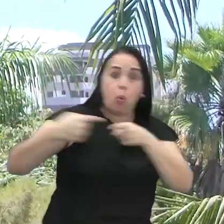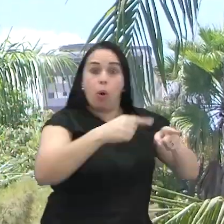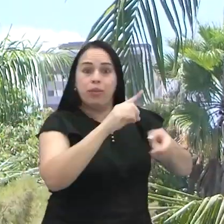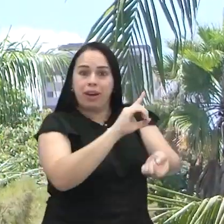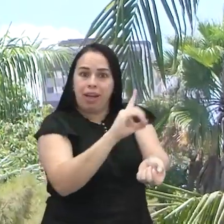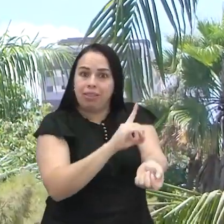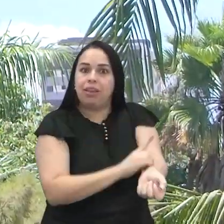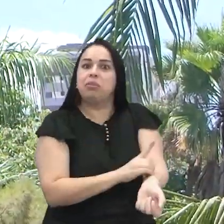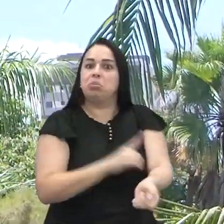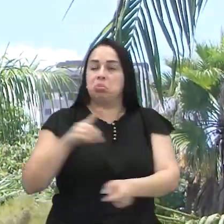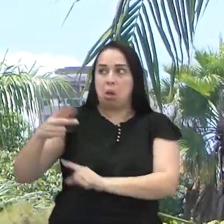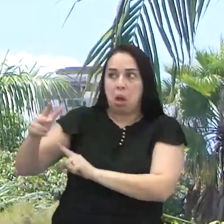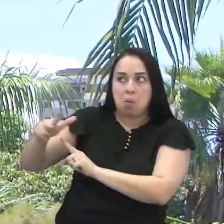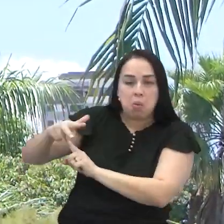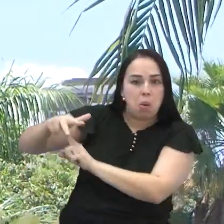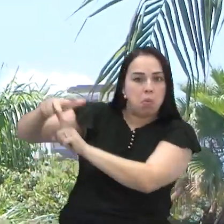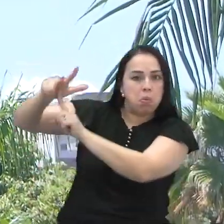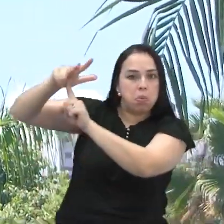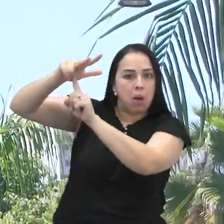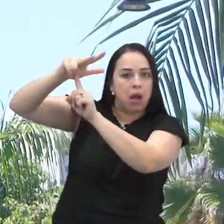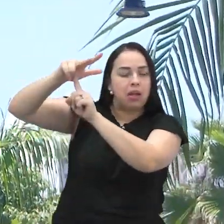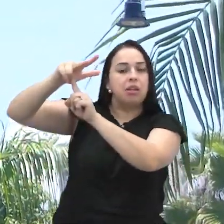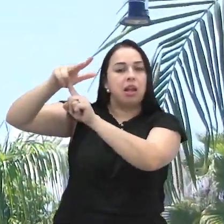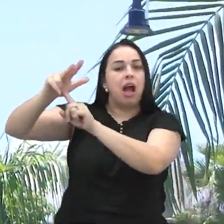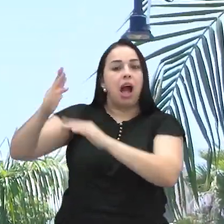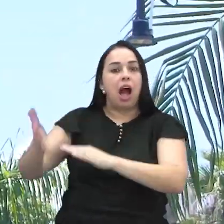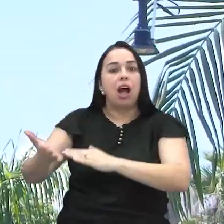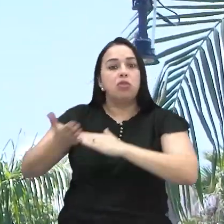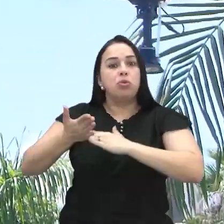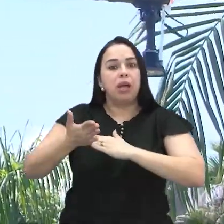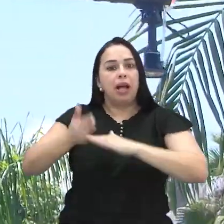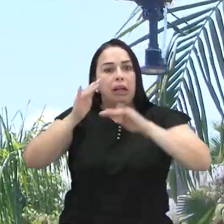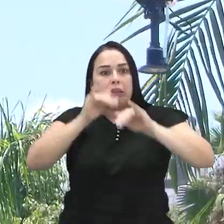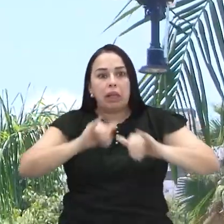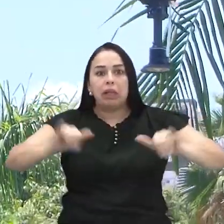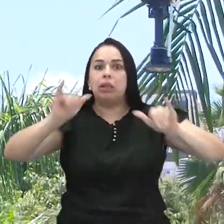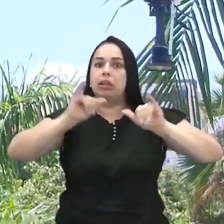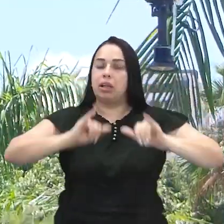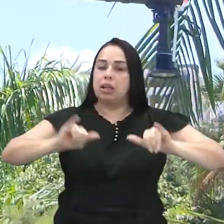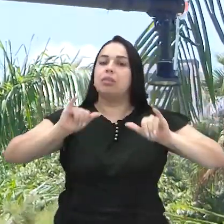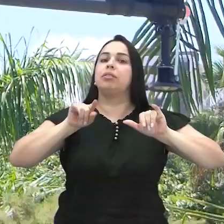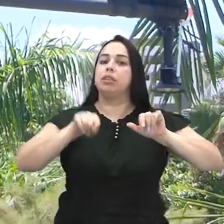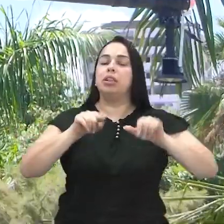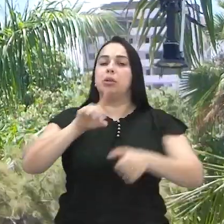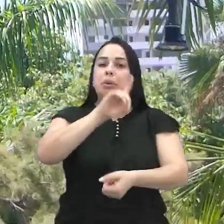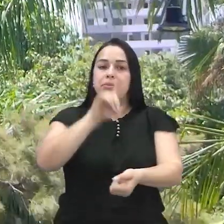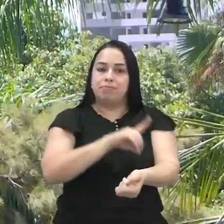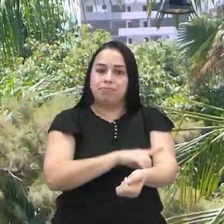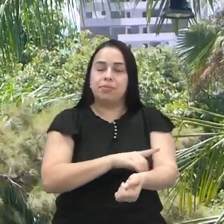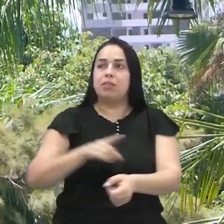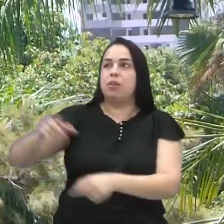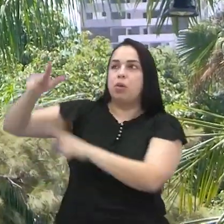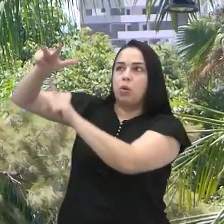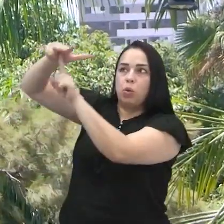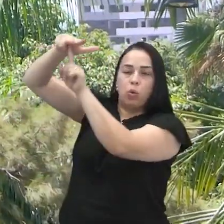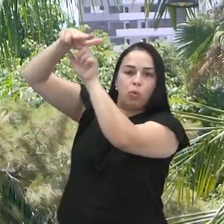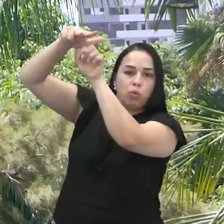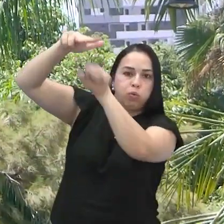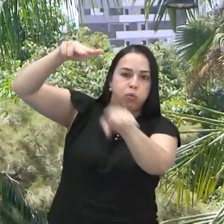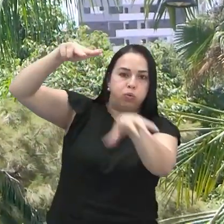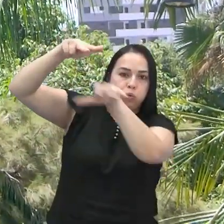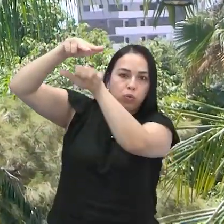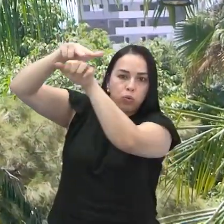à dengue em São José. A ferramenta faz parte da campanha de enfrentamento da doença e será usada na aplicação de